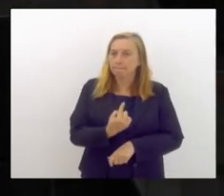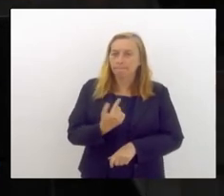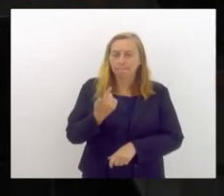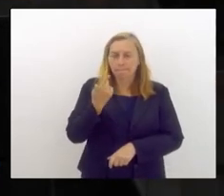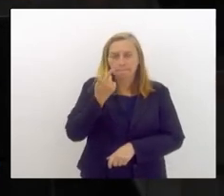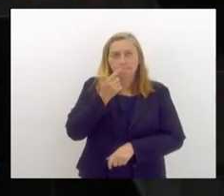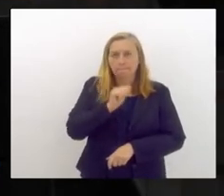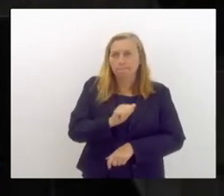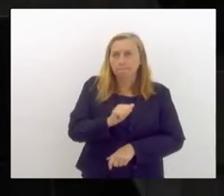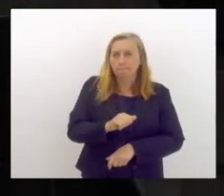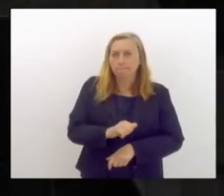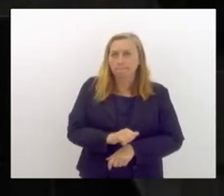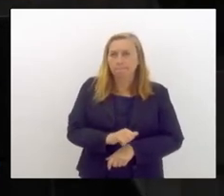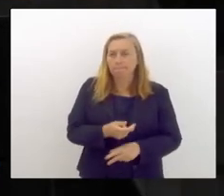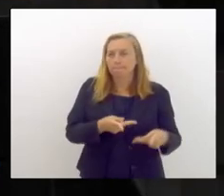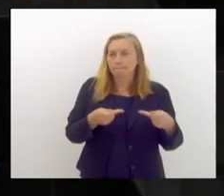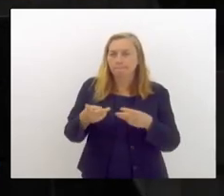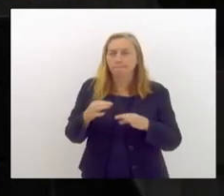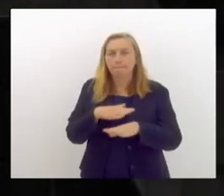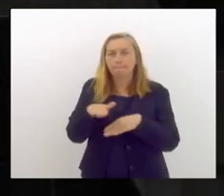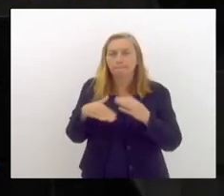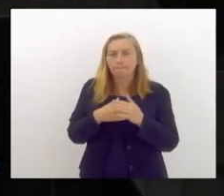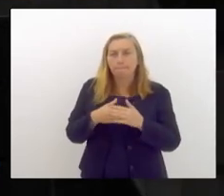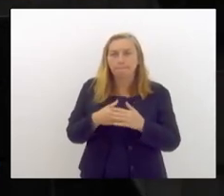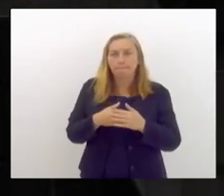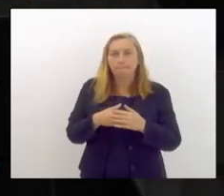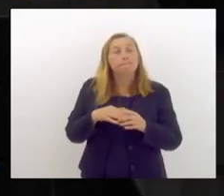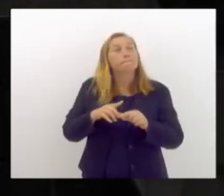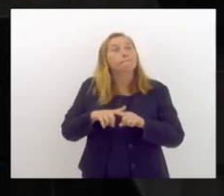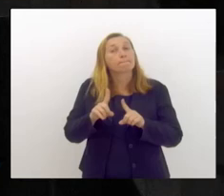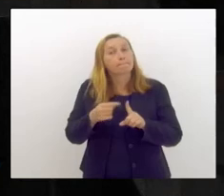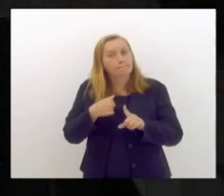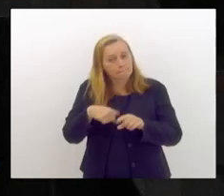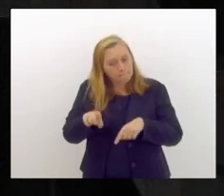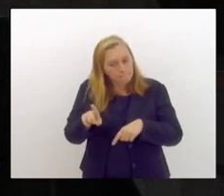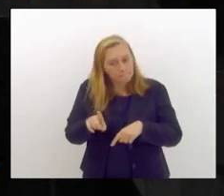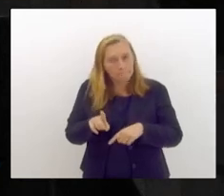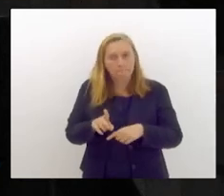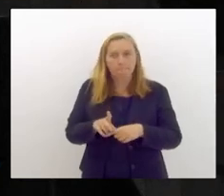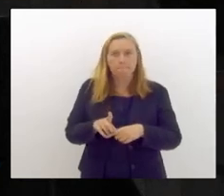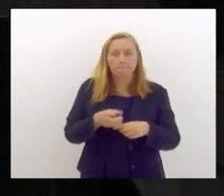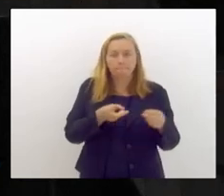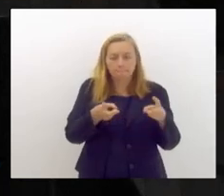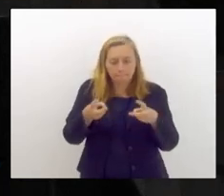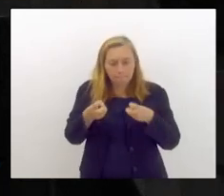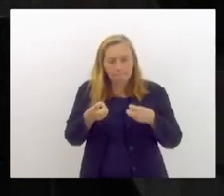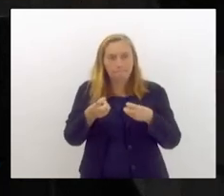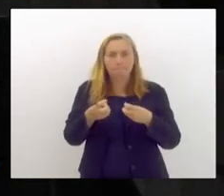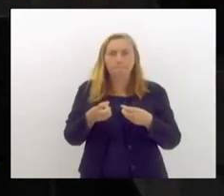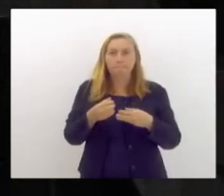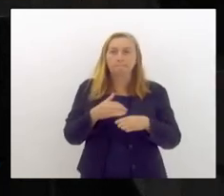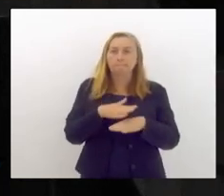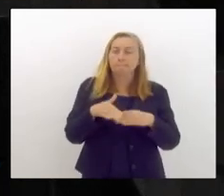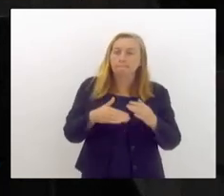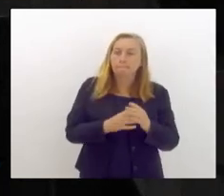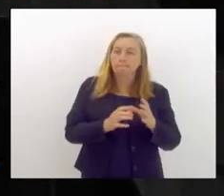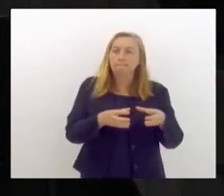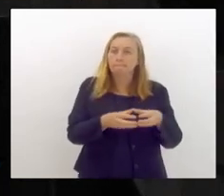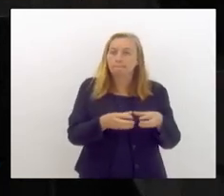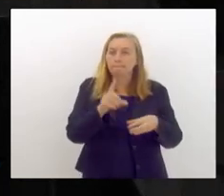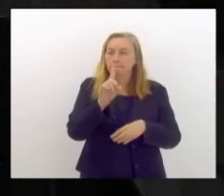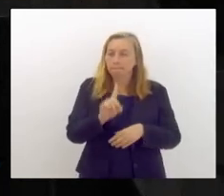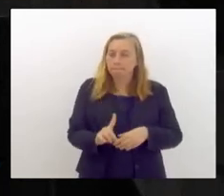consegue visitar todas elas, mas o fiz e percebi em todas as equipes